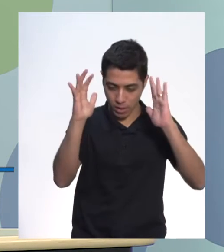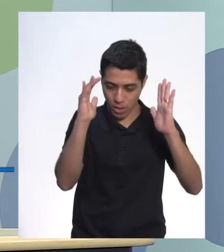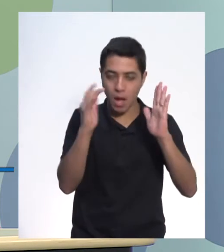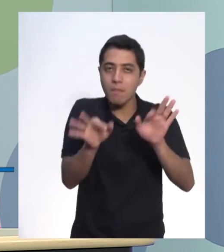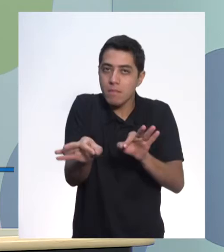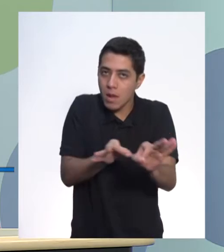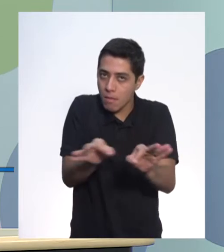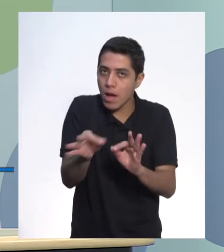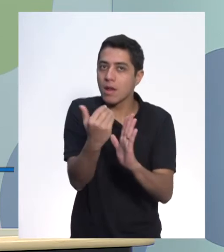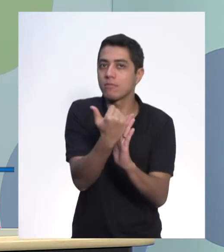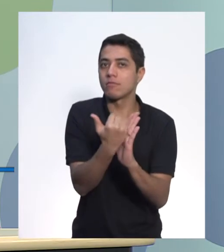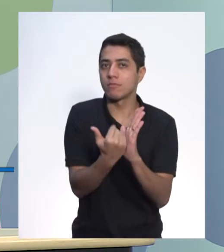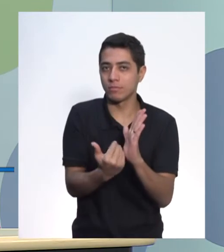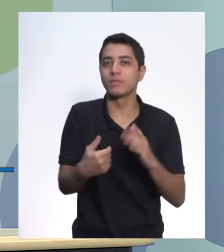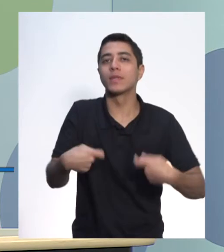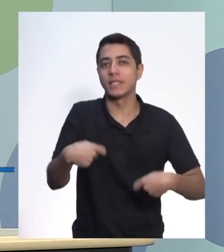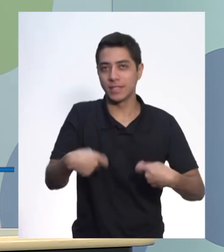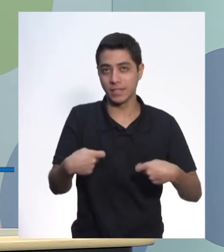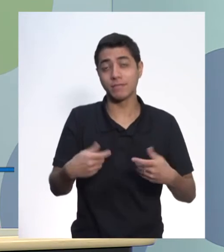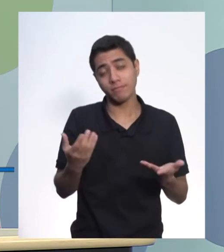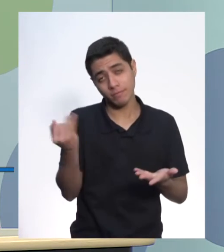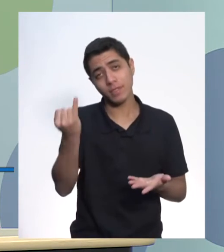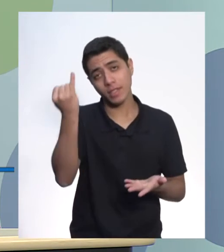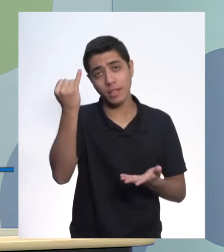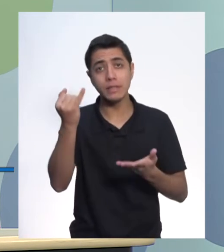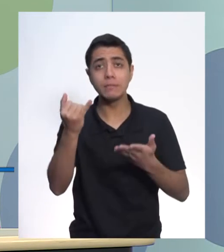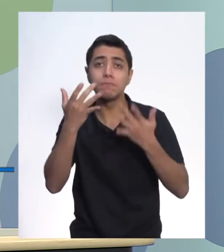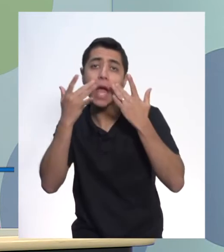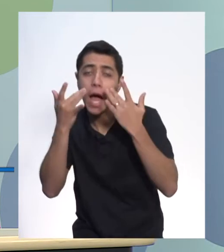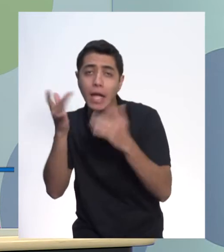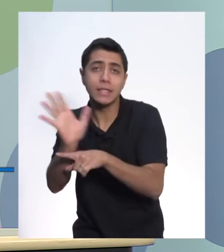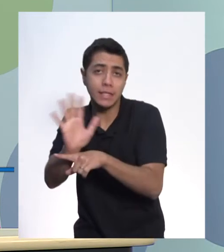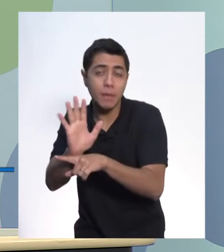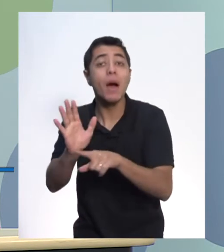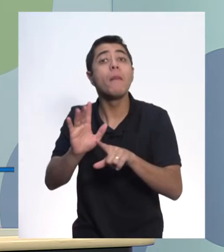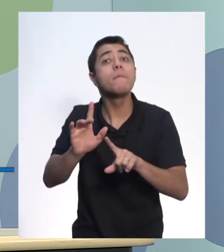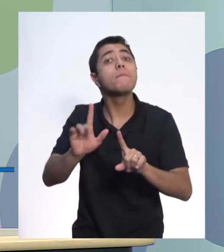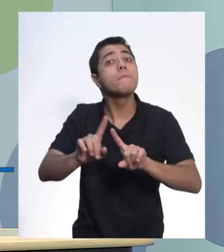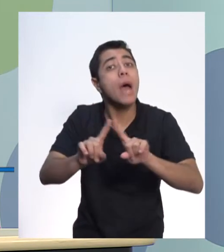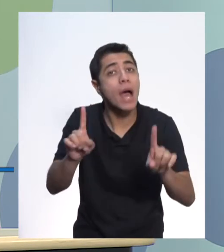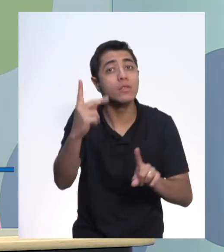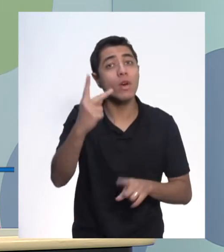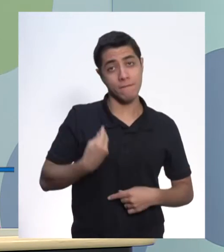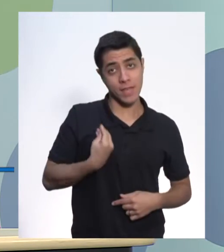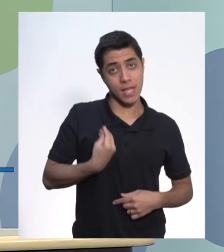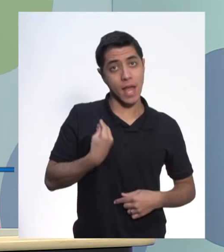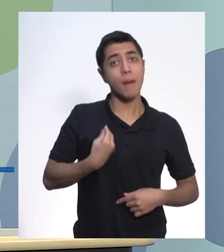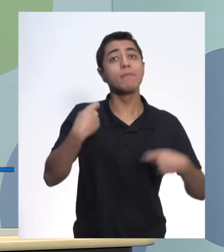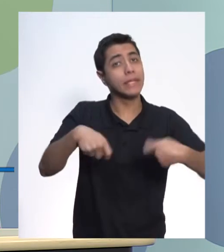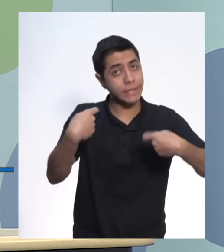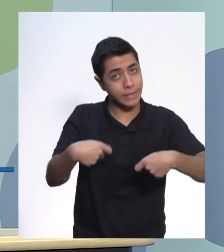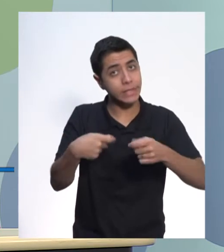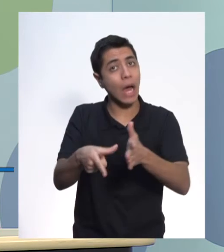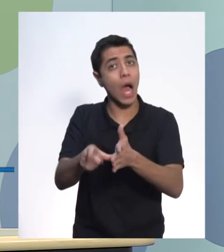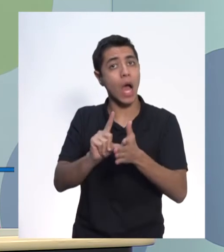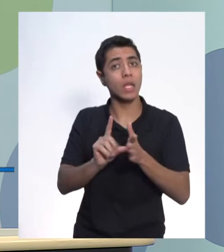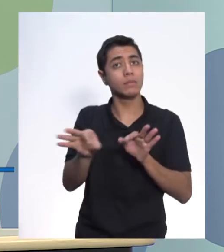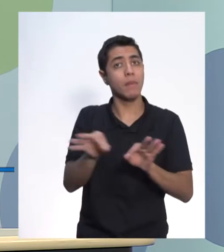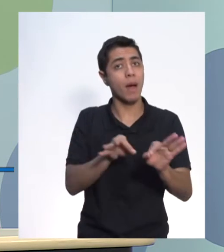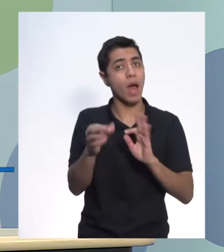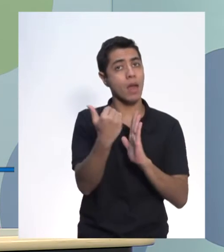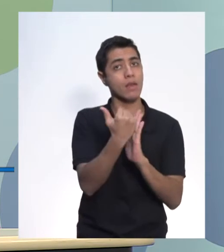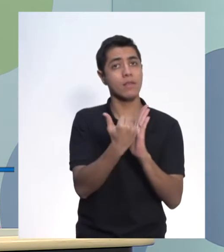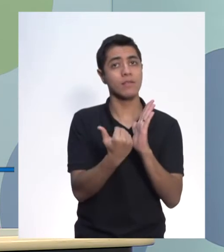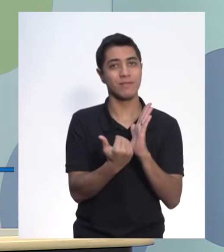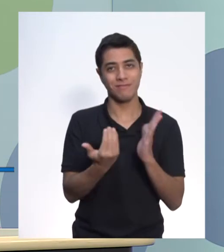Ele é importante para o cinema e teatro, mas um roteiro para a vida, quando a gente pensa em roteiros de estudos, né? Eu vou pensar em um roteiro para poder estudar. Estou